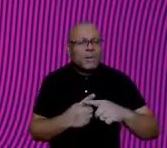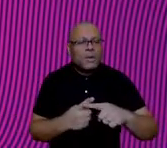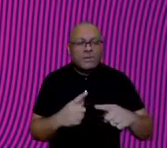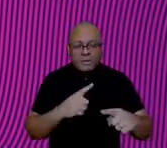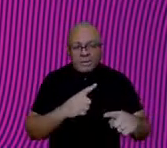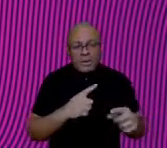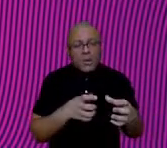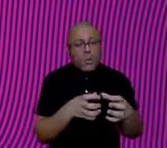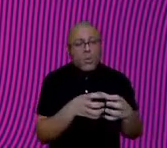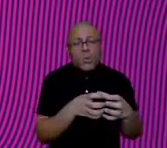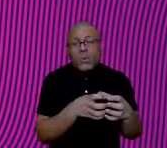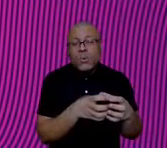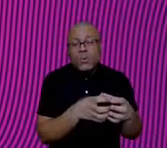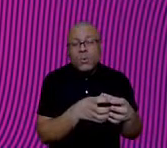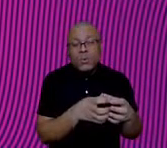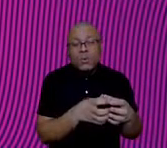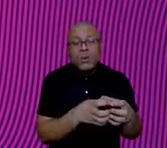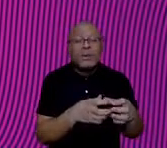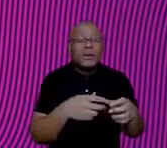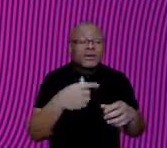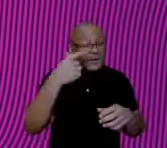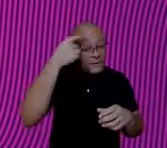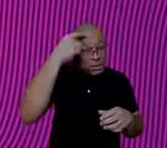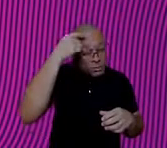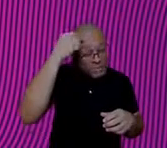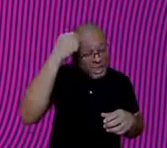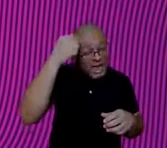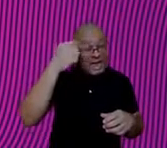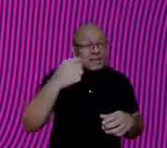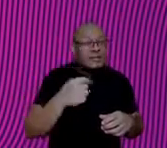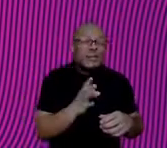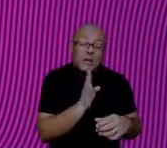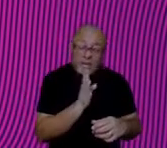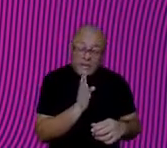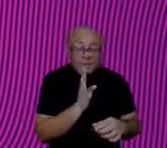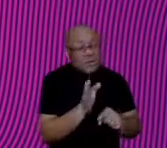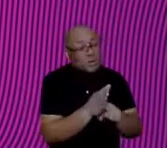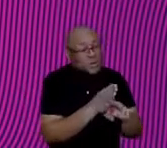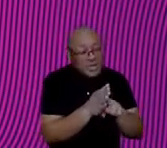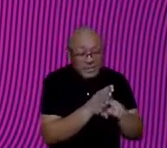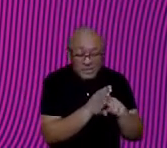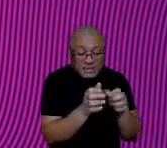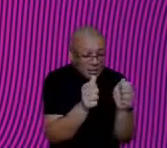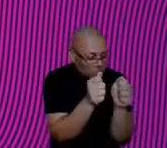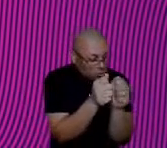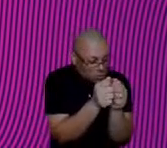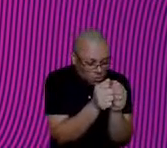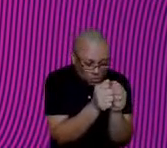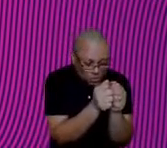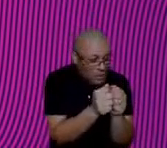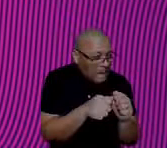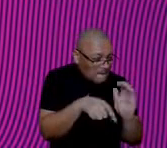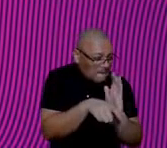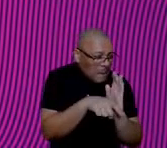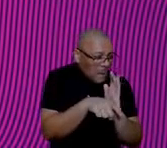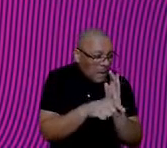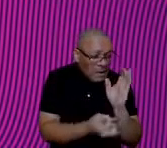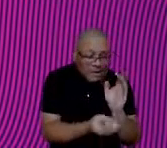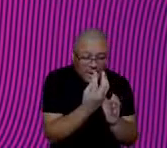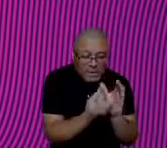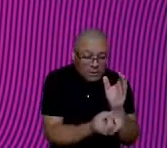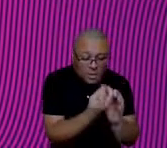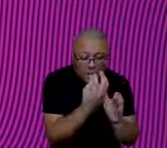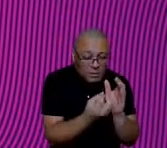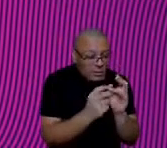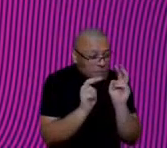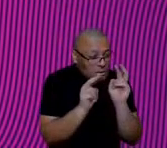na universidade, vocês estão na trincheira do conhecimento, na fronteira do conhecimento, né? E vocês estão vendo tudo